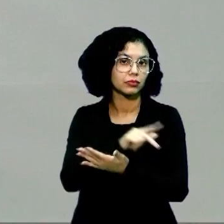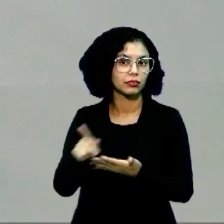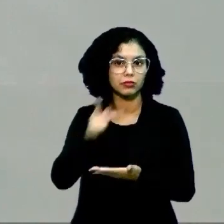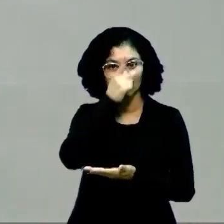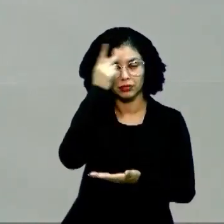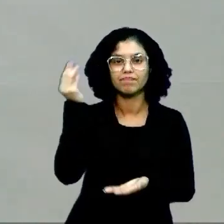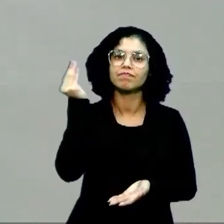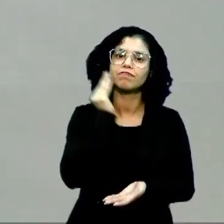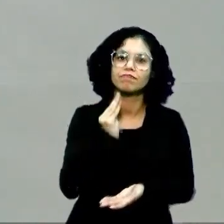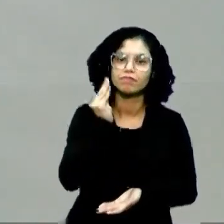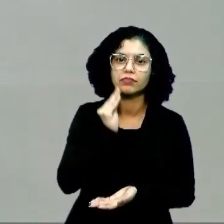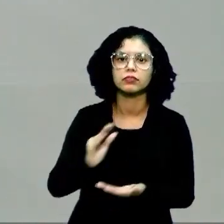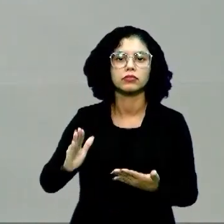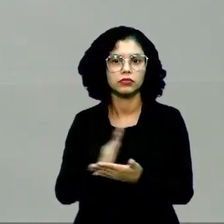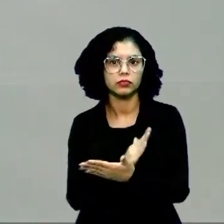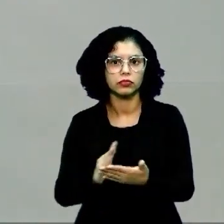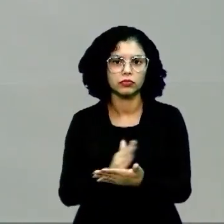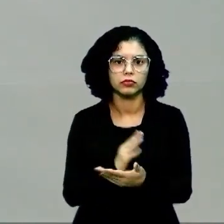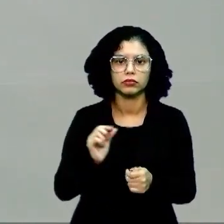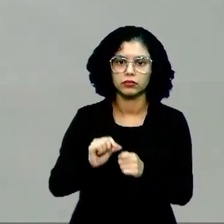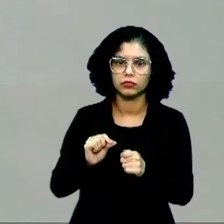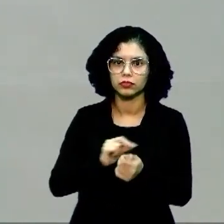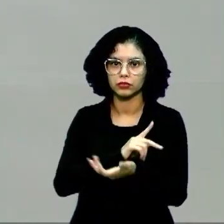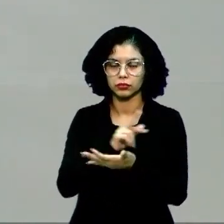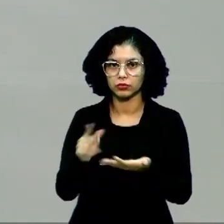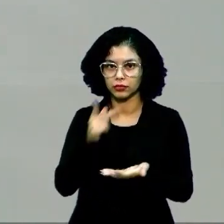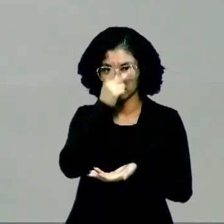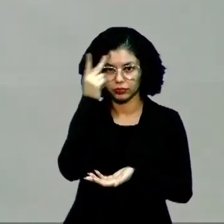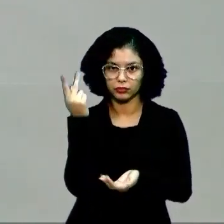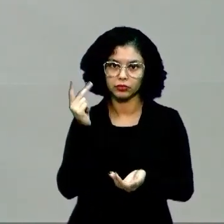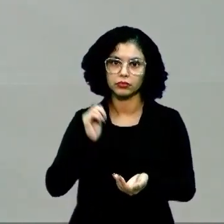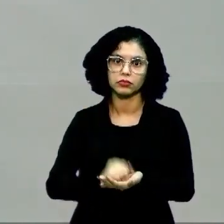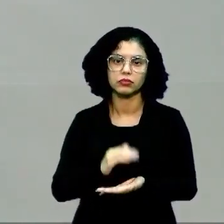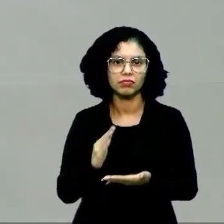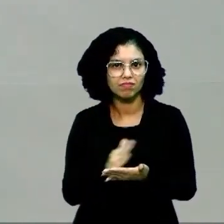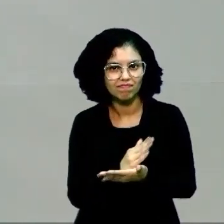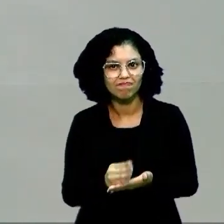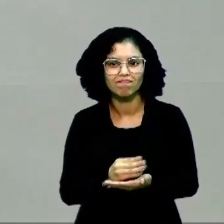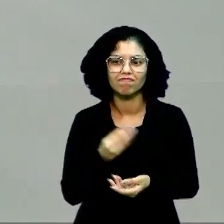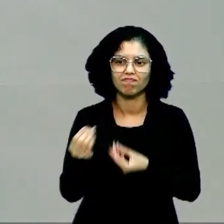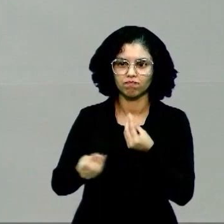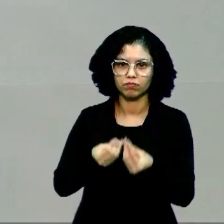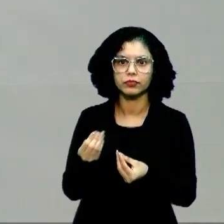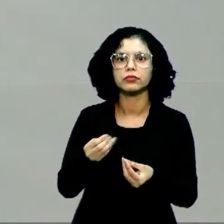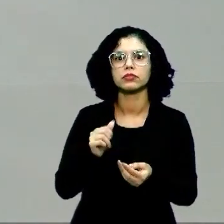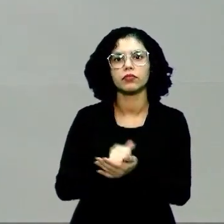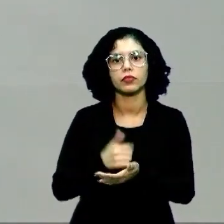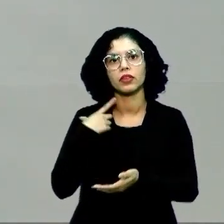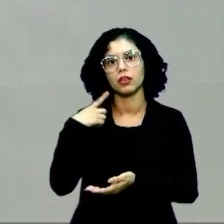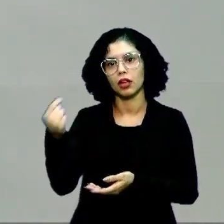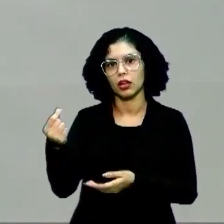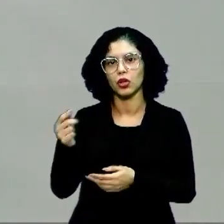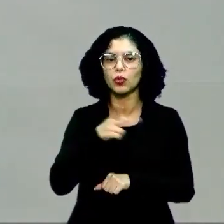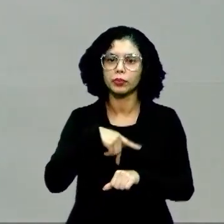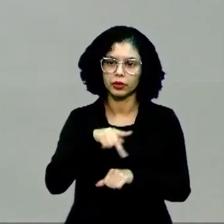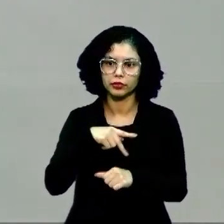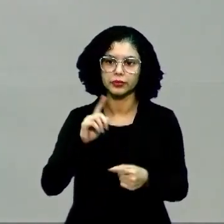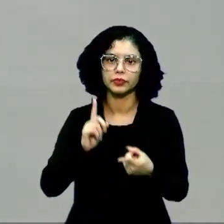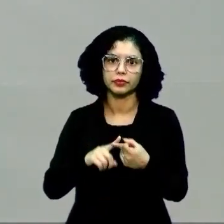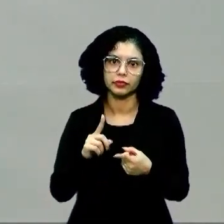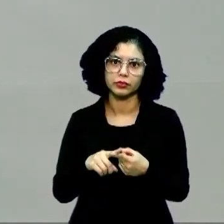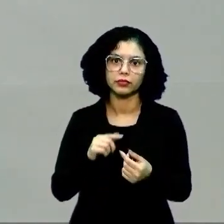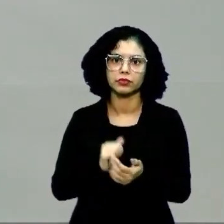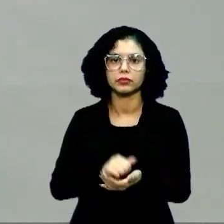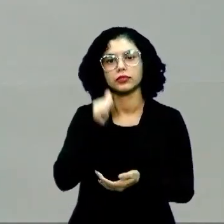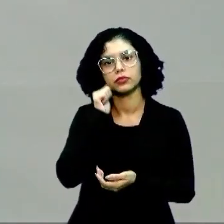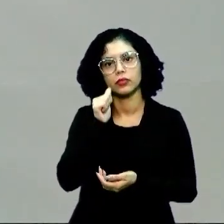pessoas tentavam de alguma forma, aliás, centenas, milhares de pessoas tentavam de alguma forma sair daquele país. Então a gente tem